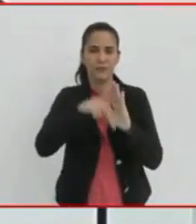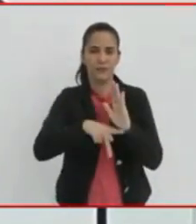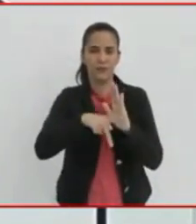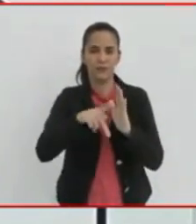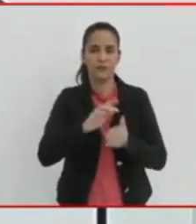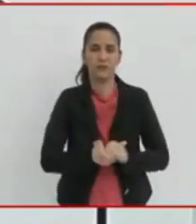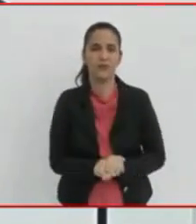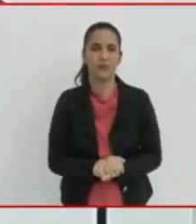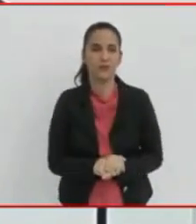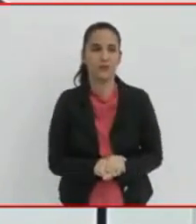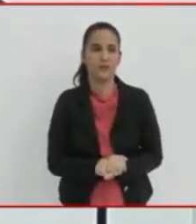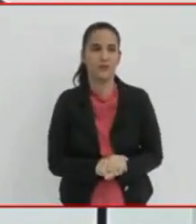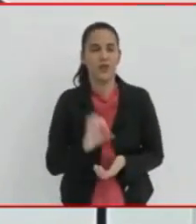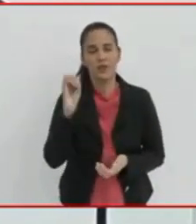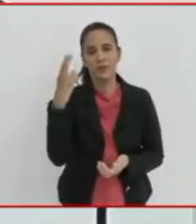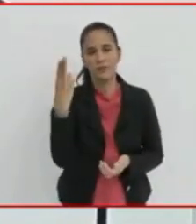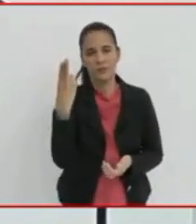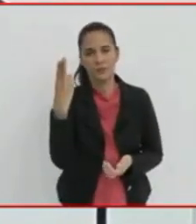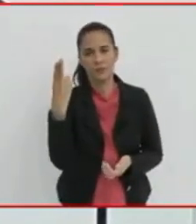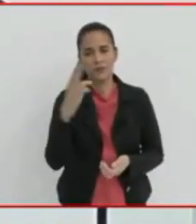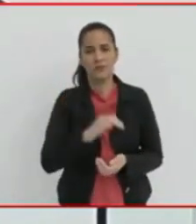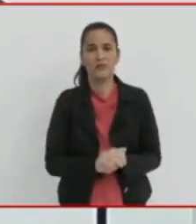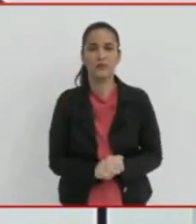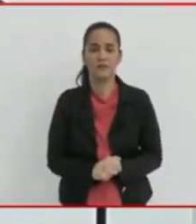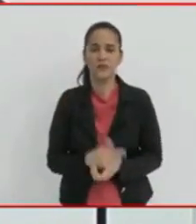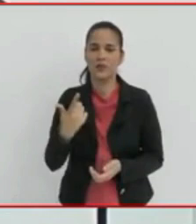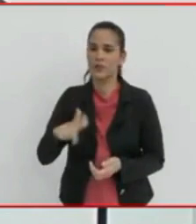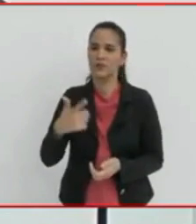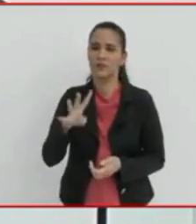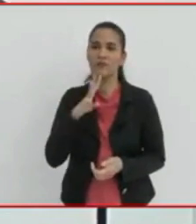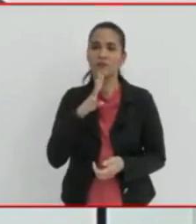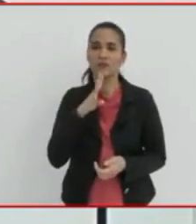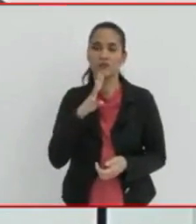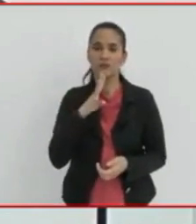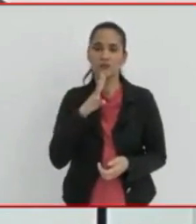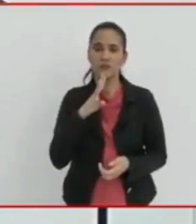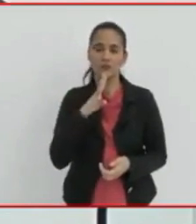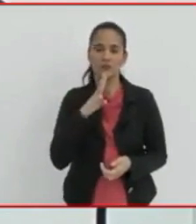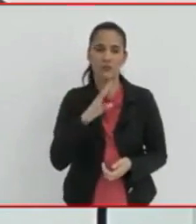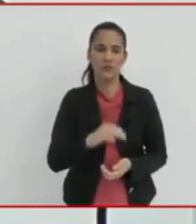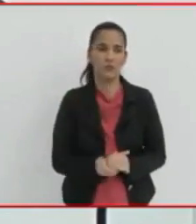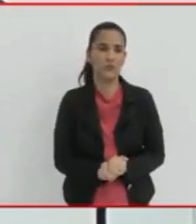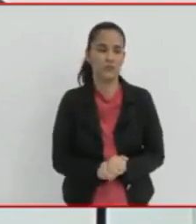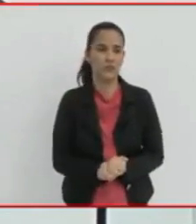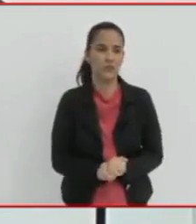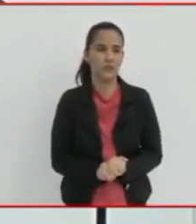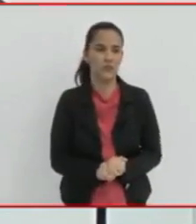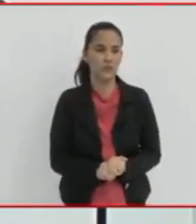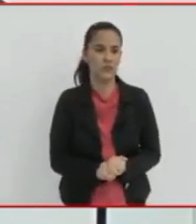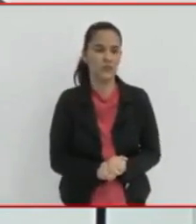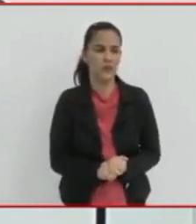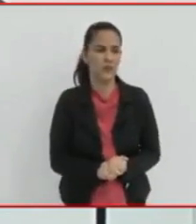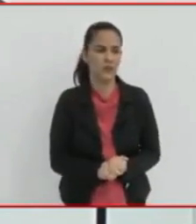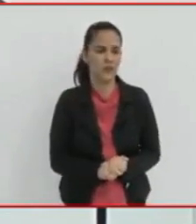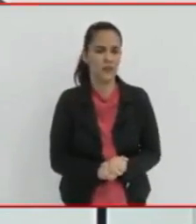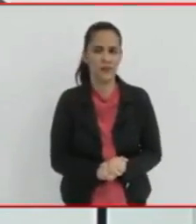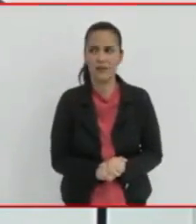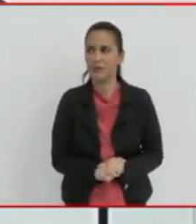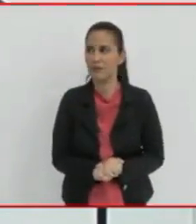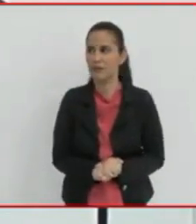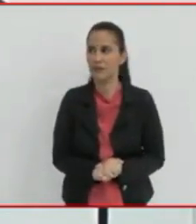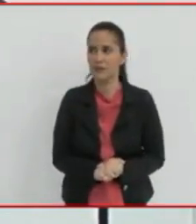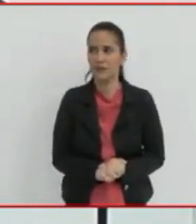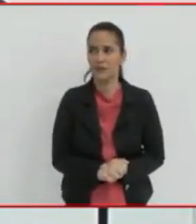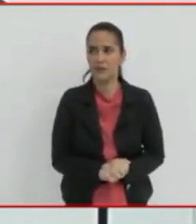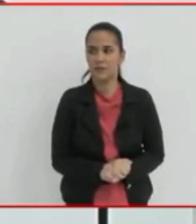casa de leis ou seja sem nenhum respeito para conosco outra menção que eu gostaria de mencionar